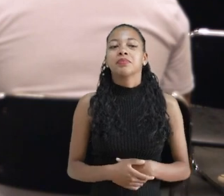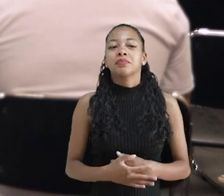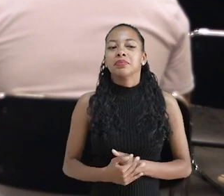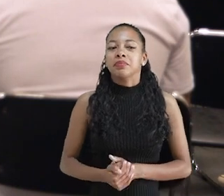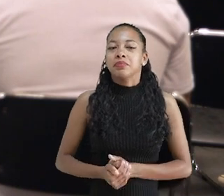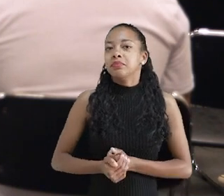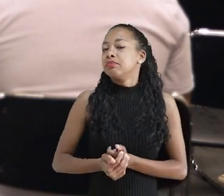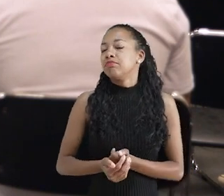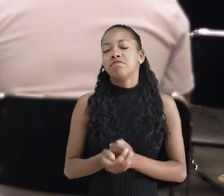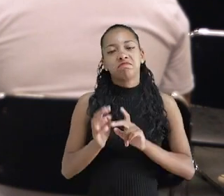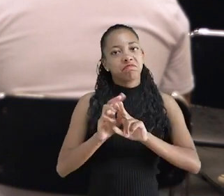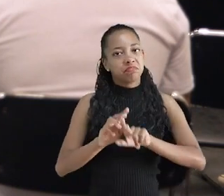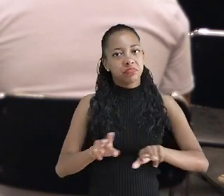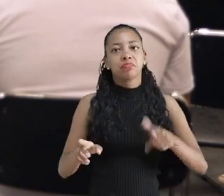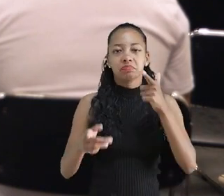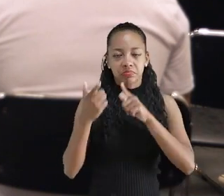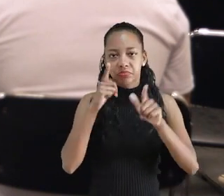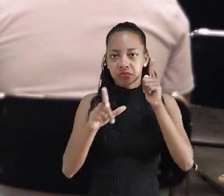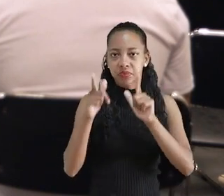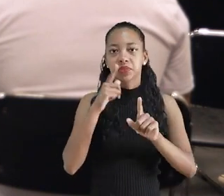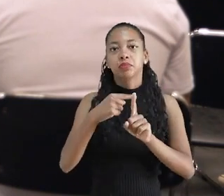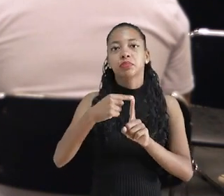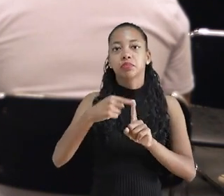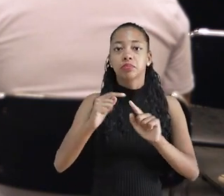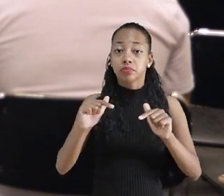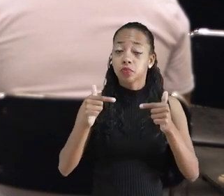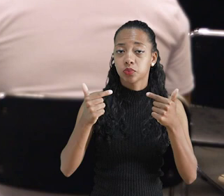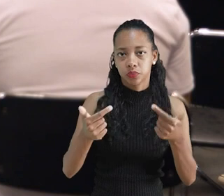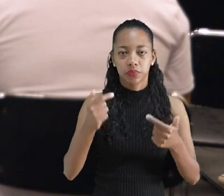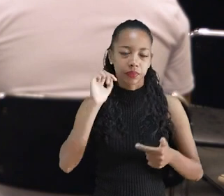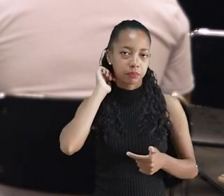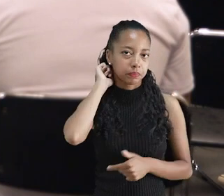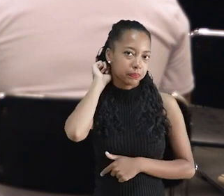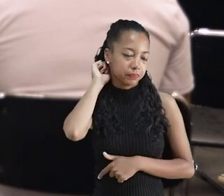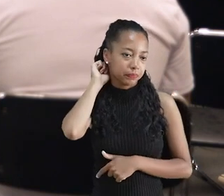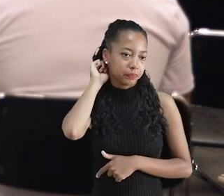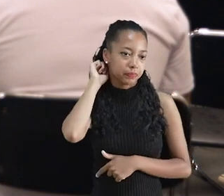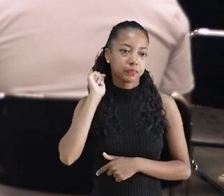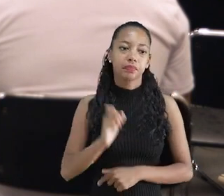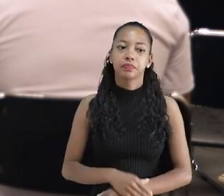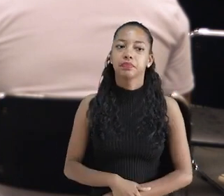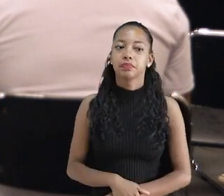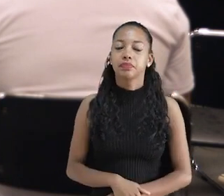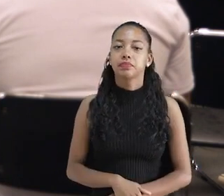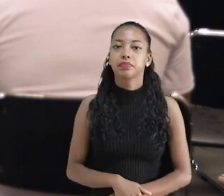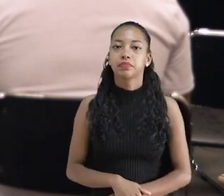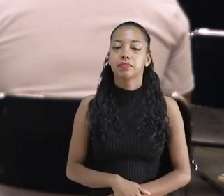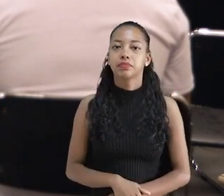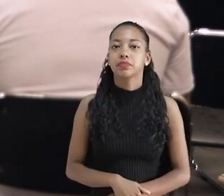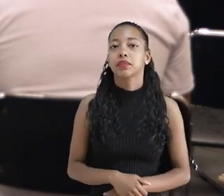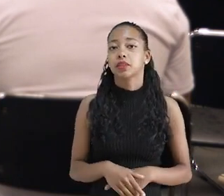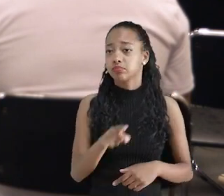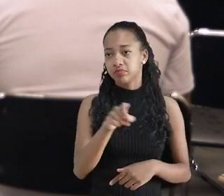Urbano a escola Celson machet as maiores né são essas também agora que tá acontecendo quem foi abrir o